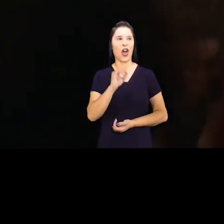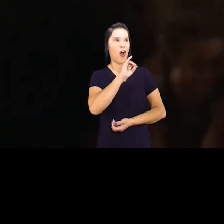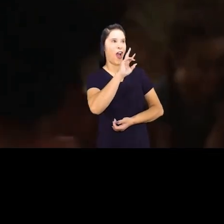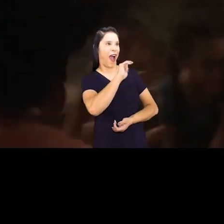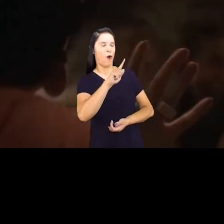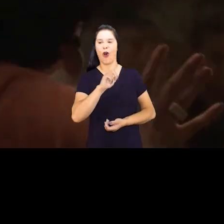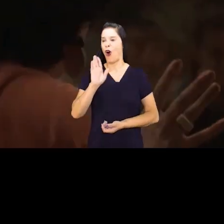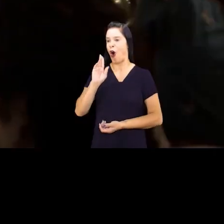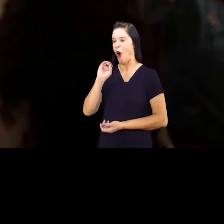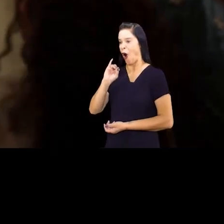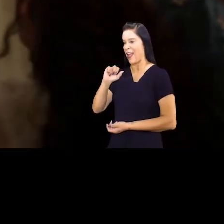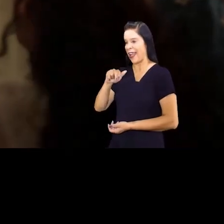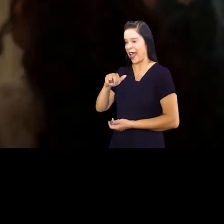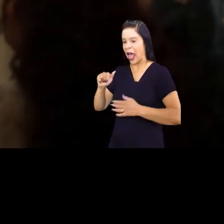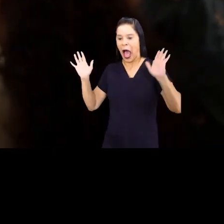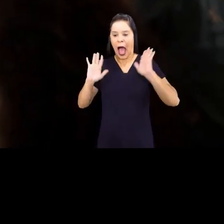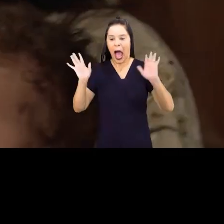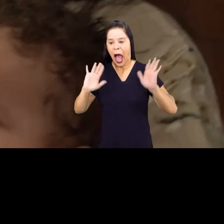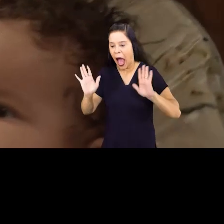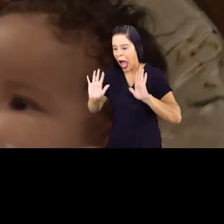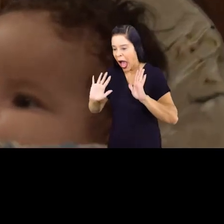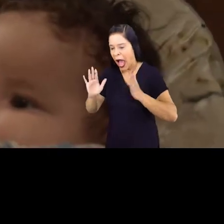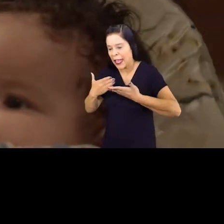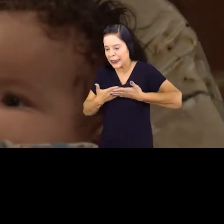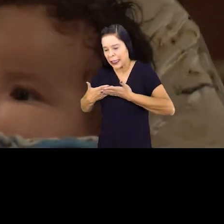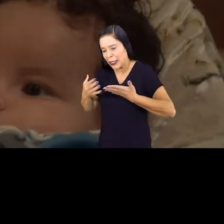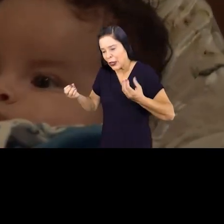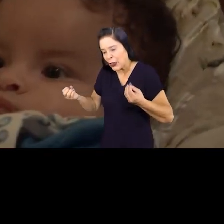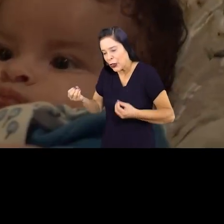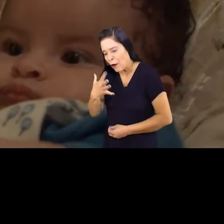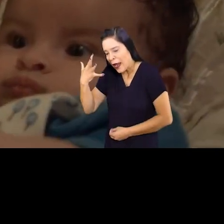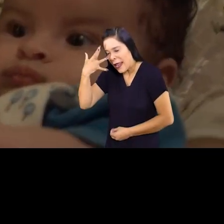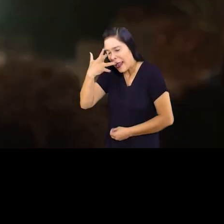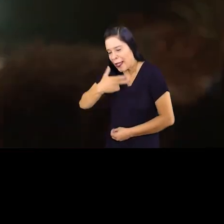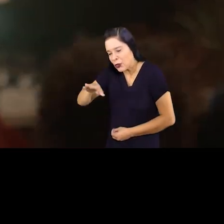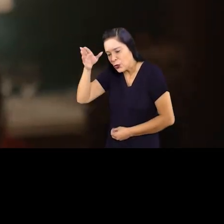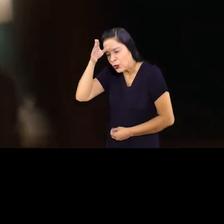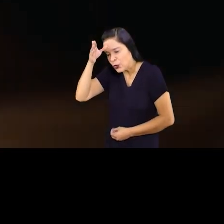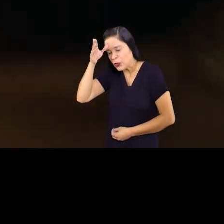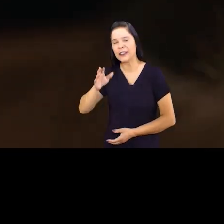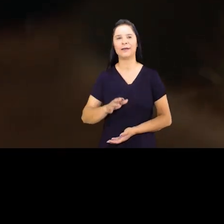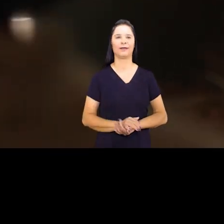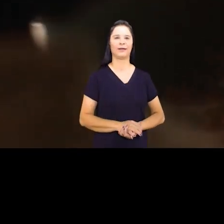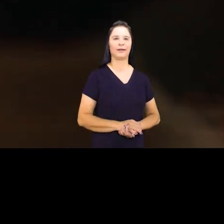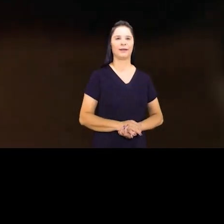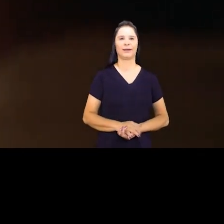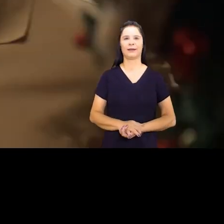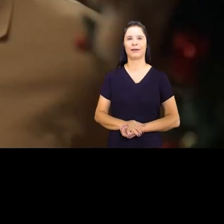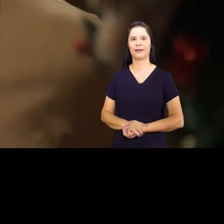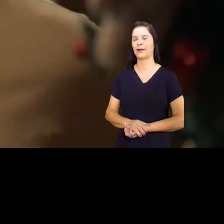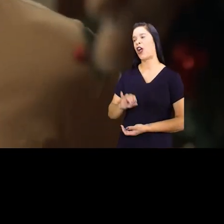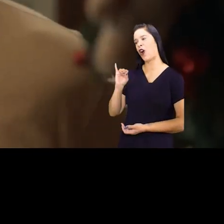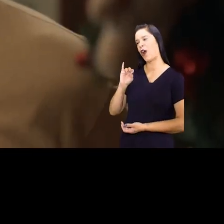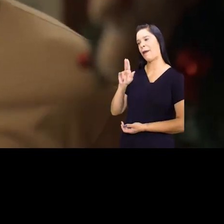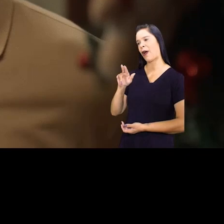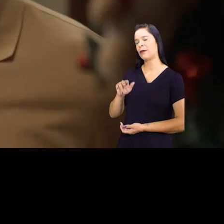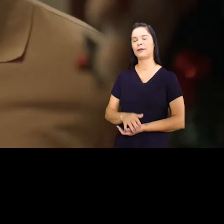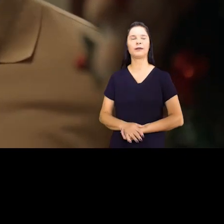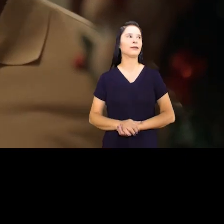Oi, Raul! Oi, Ana! Meu morador novo! Coisa mais lindinha do dia. Fala,